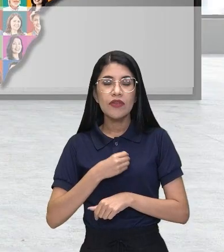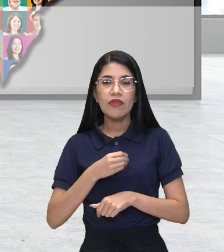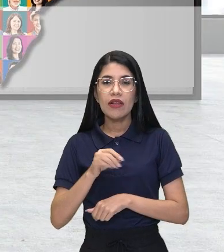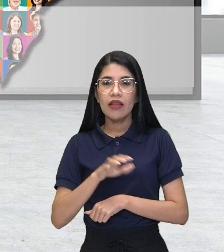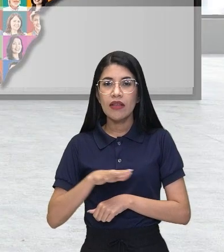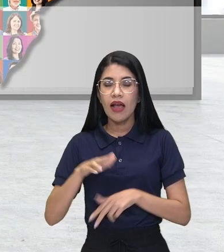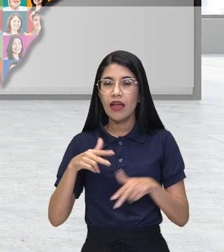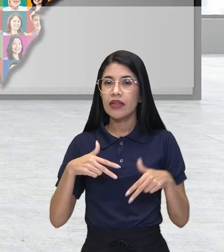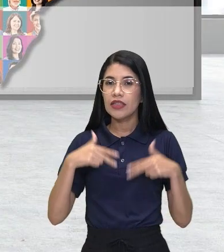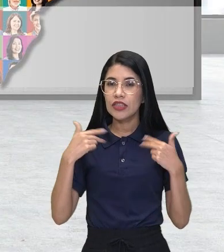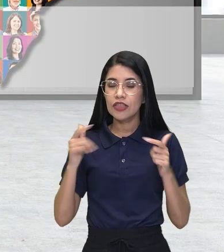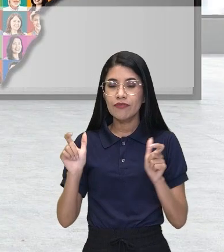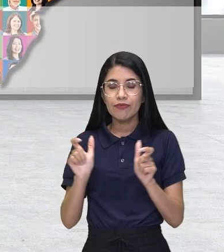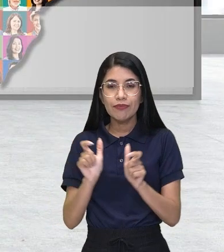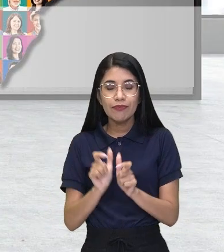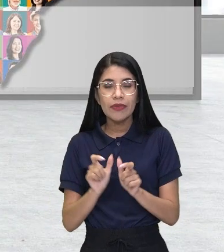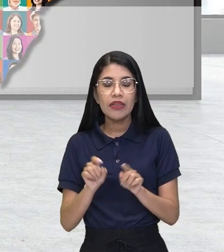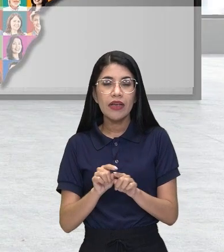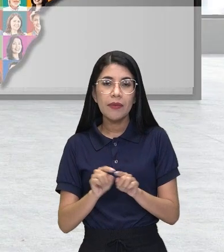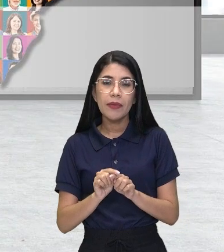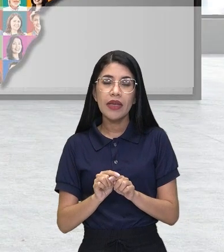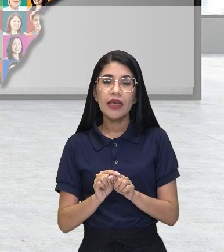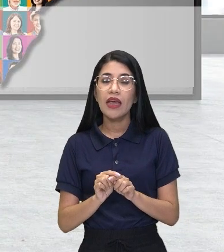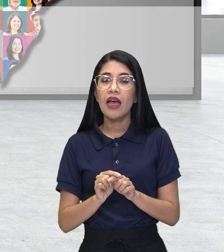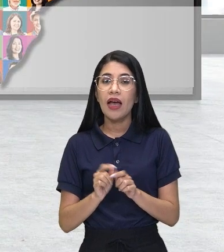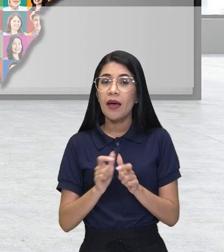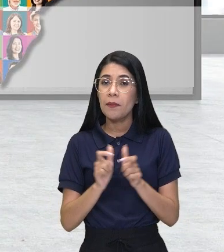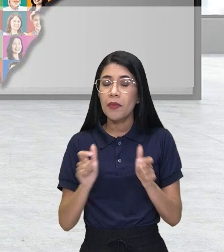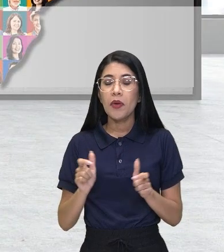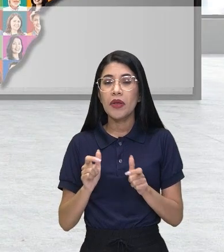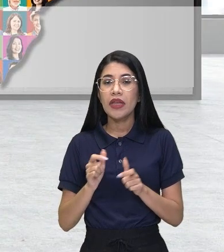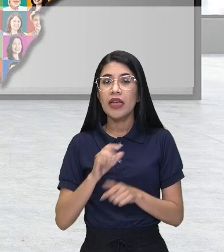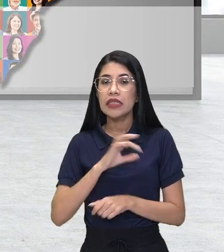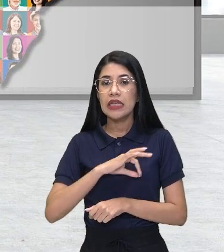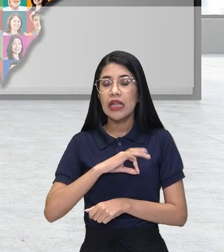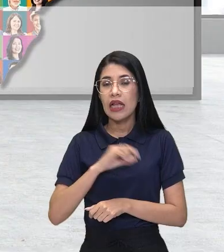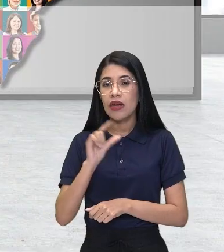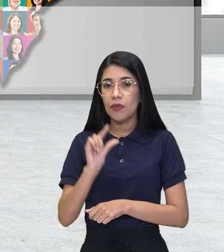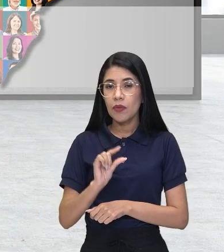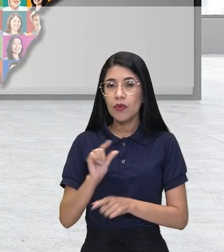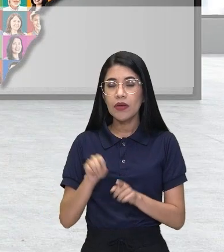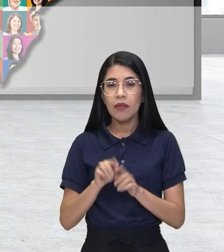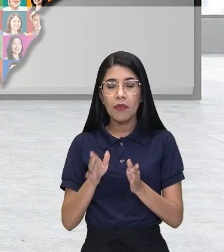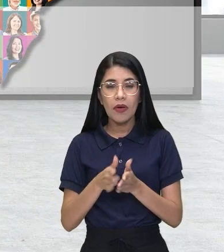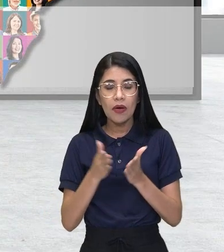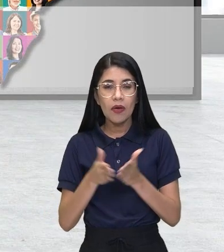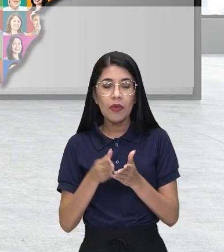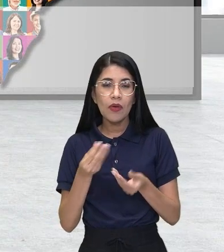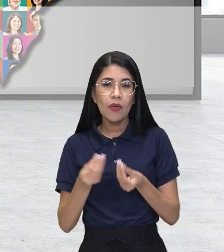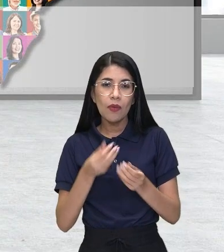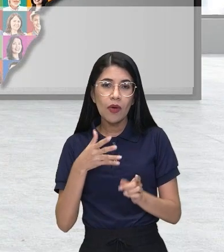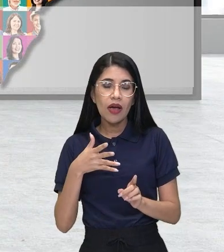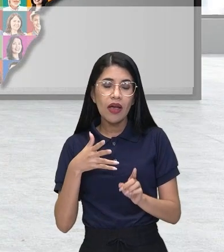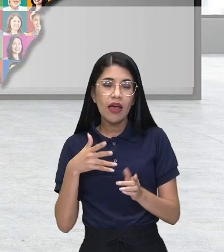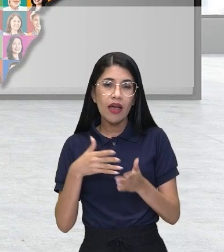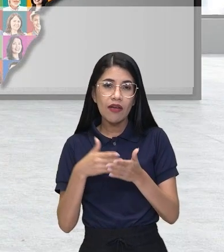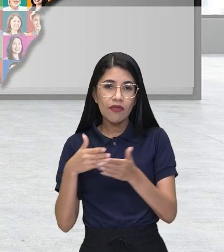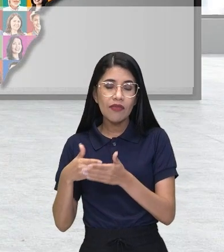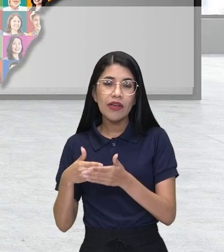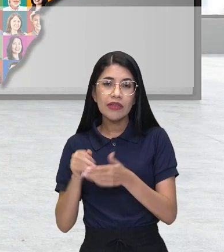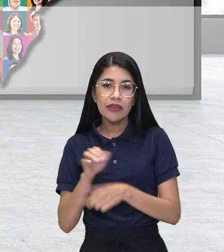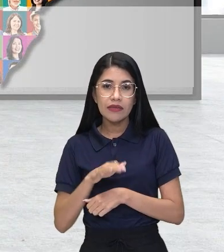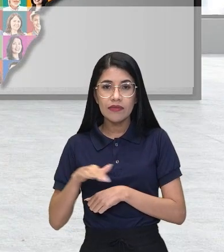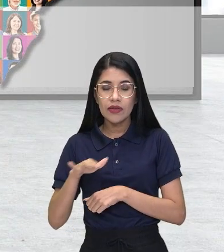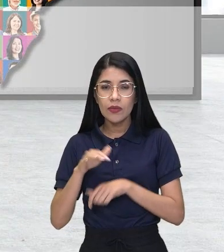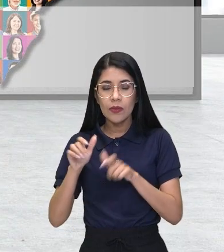e que também, em grande parte, são de baixa renda, como que isso também afeta a área onde elas moram, basicamente isso, né, que a gente